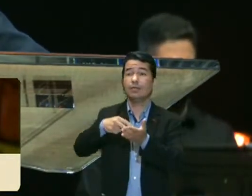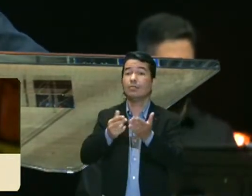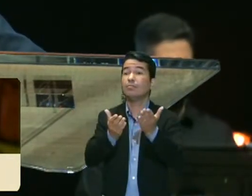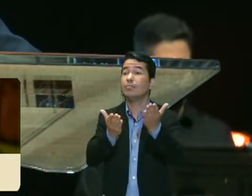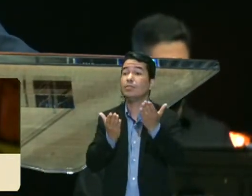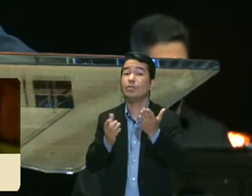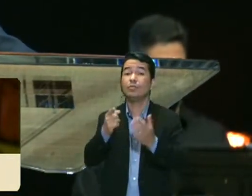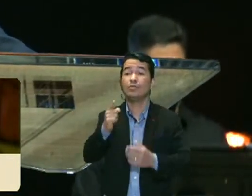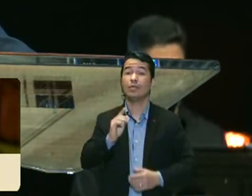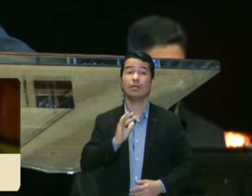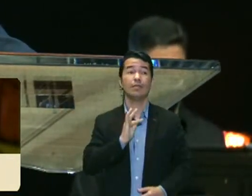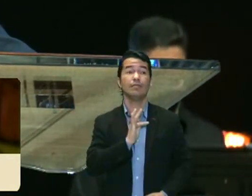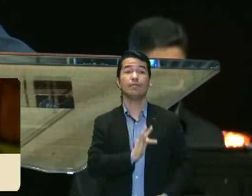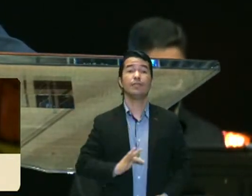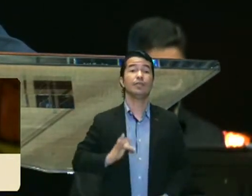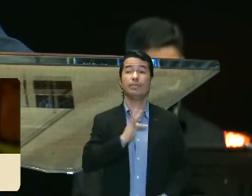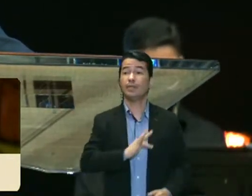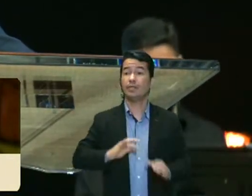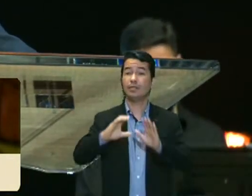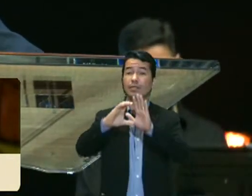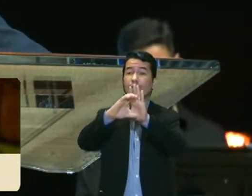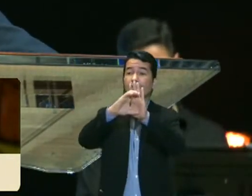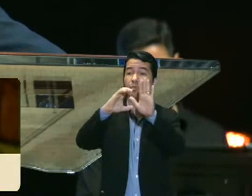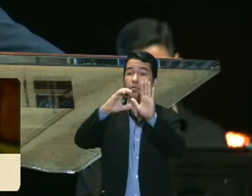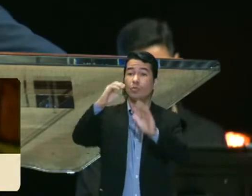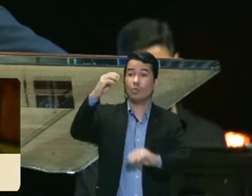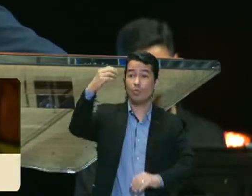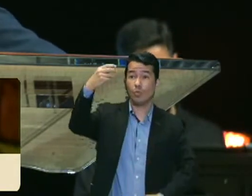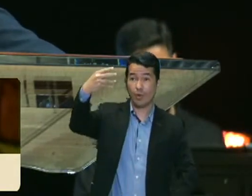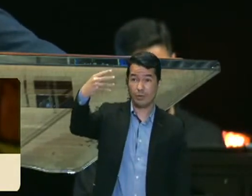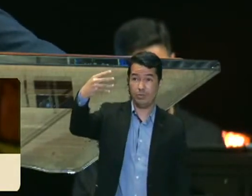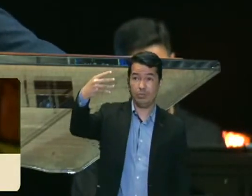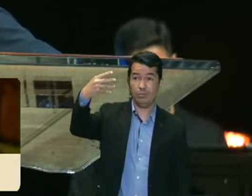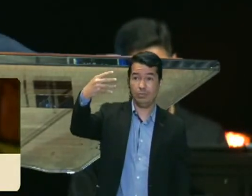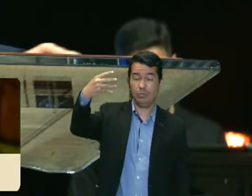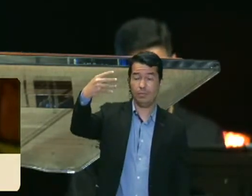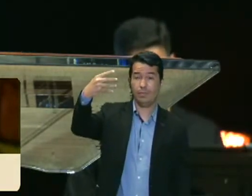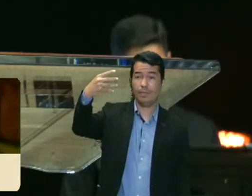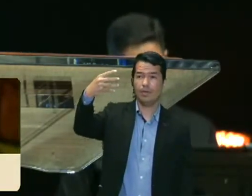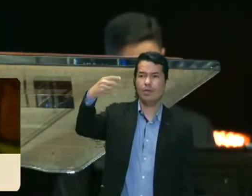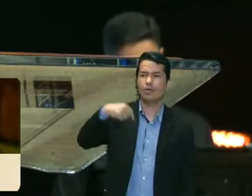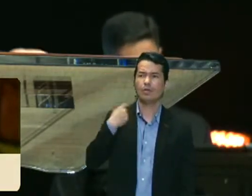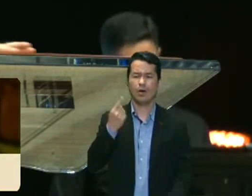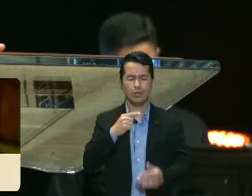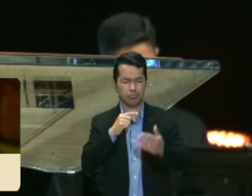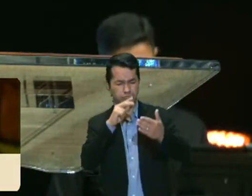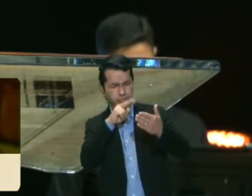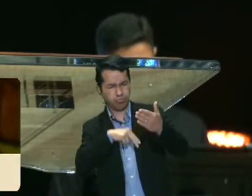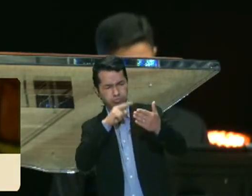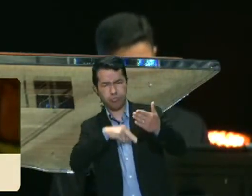abrir em Filipenses capítulo 4 e nós vamos ler alguns versos